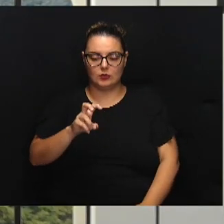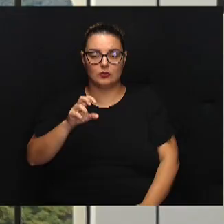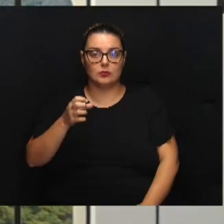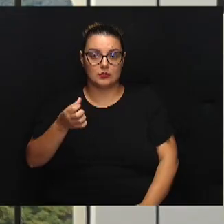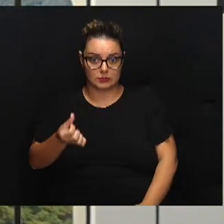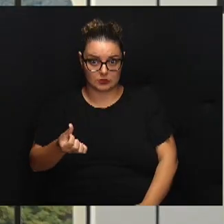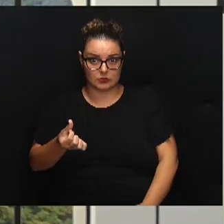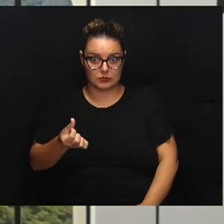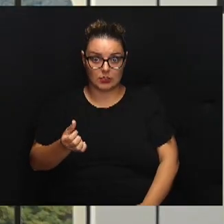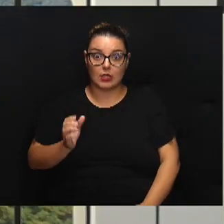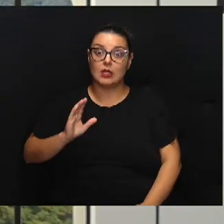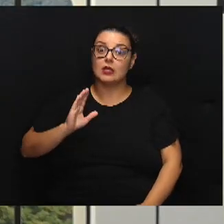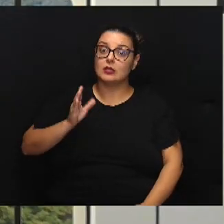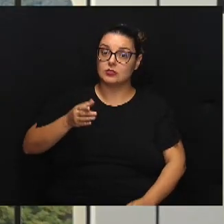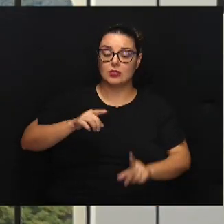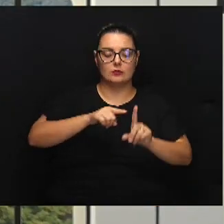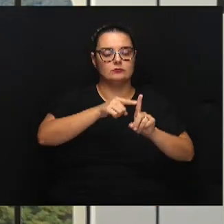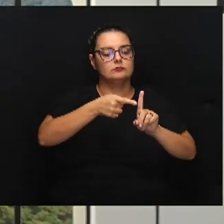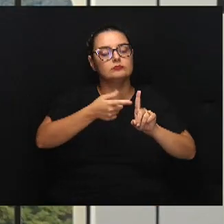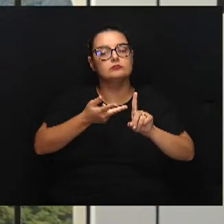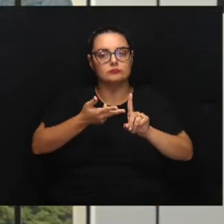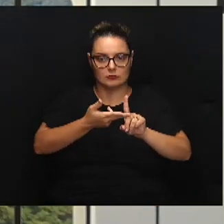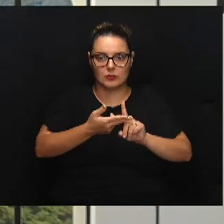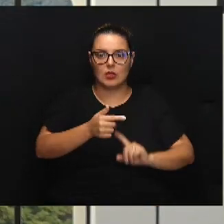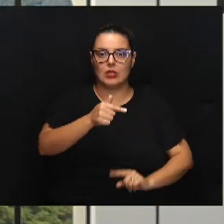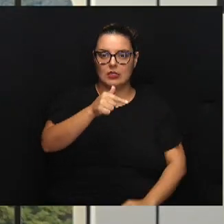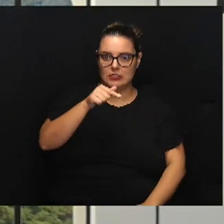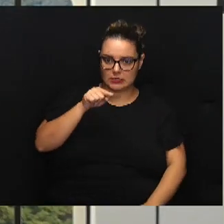3.856. Já de cesárea, foram